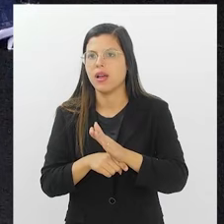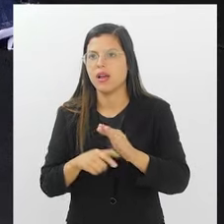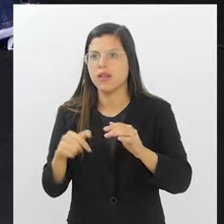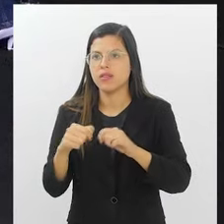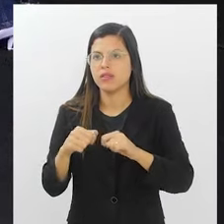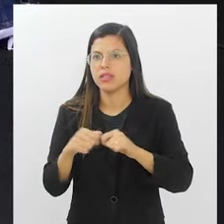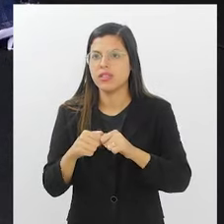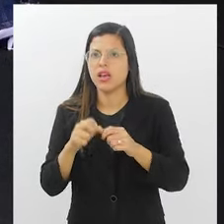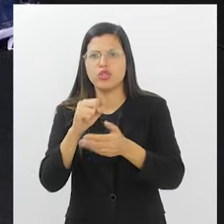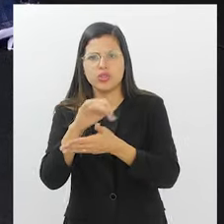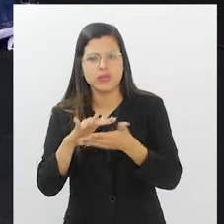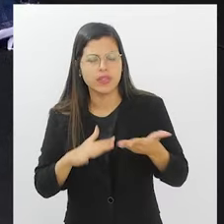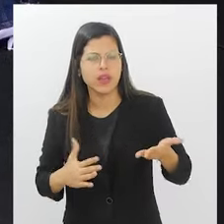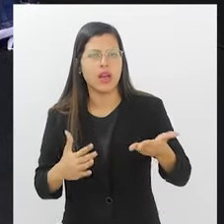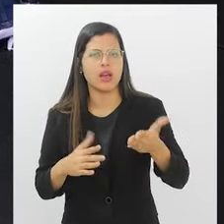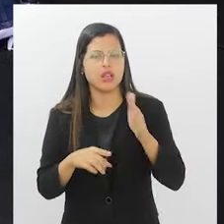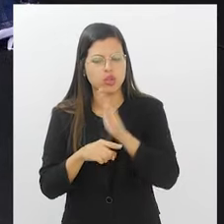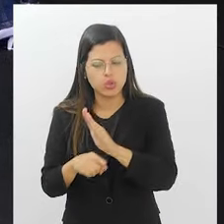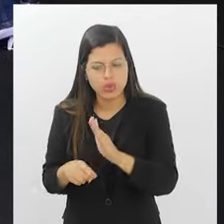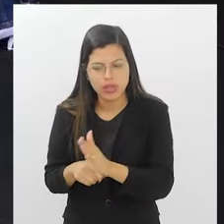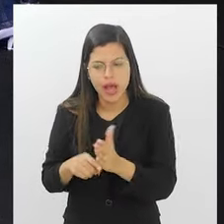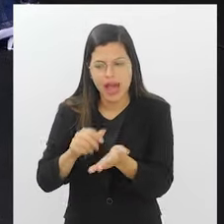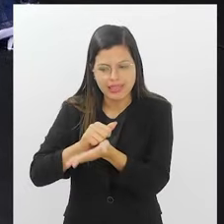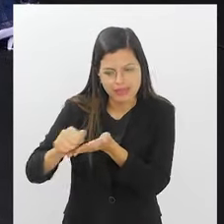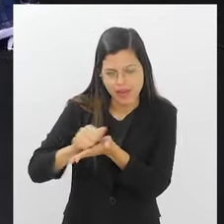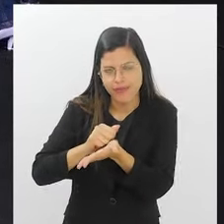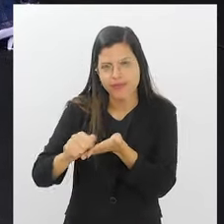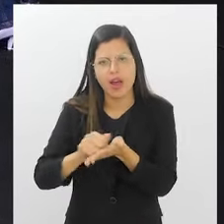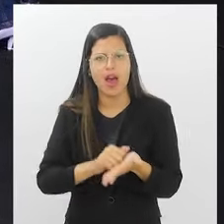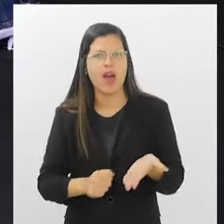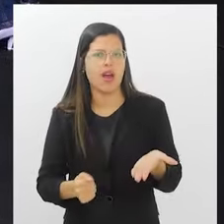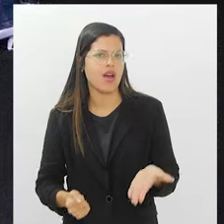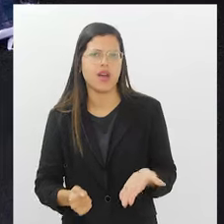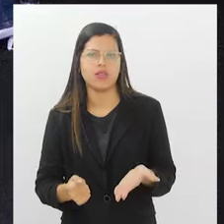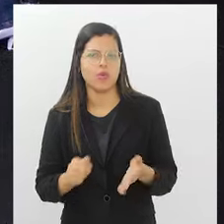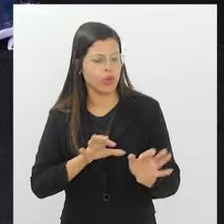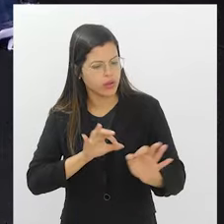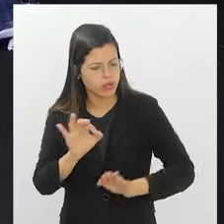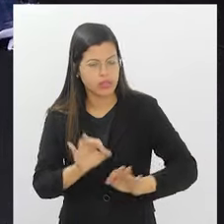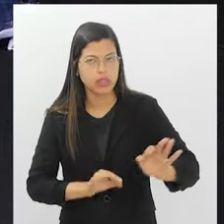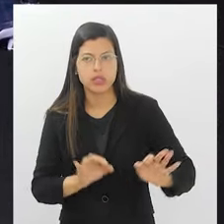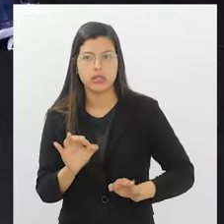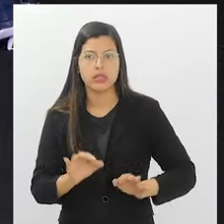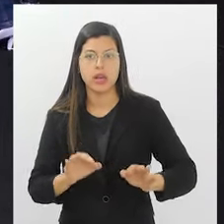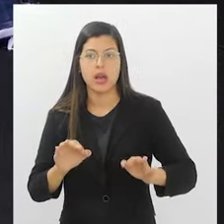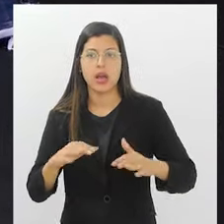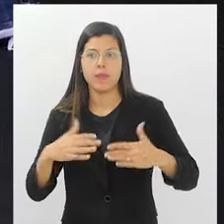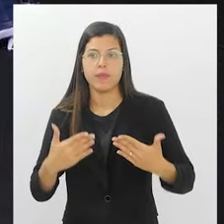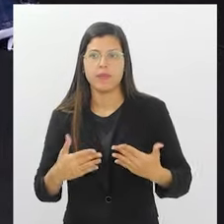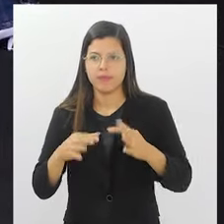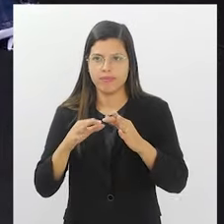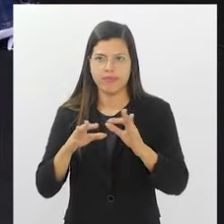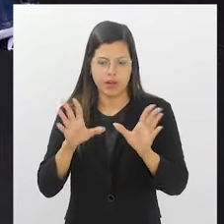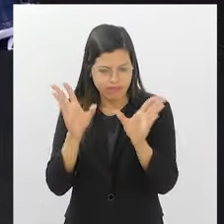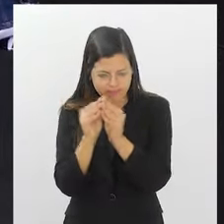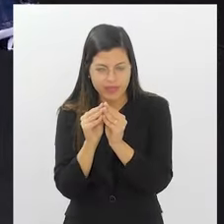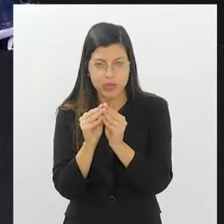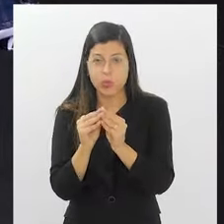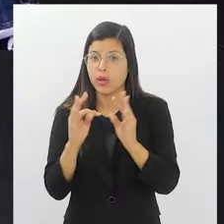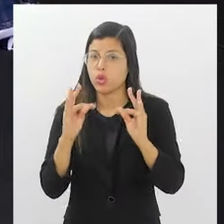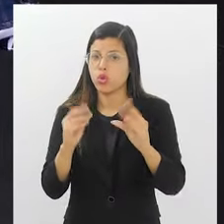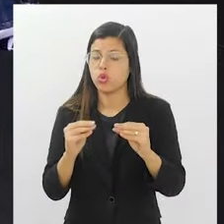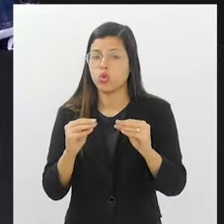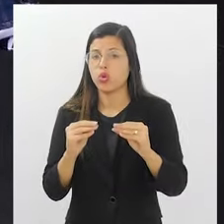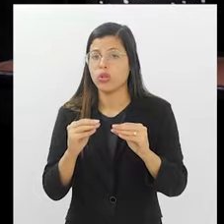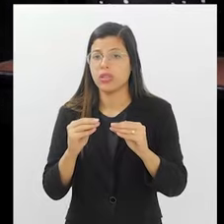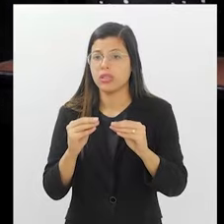para fazer todas as atividades, ajudar a lavar, a arrumar e tudo mais. Então, para não nos estendermos